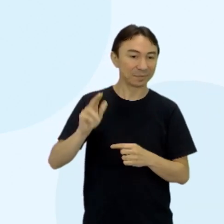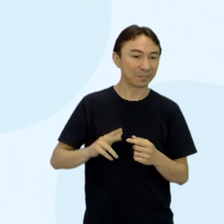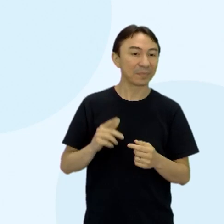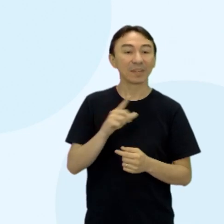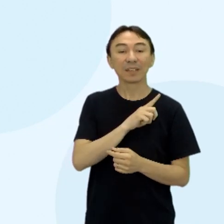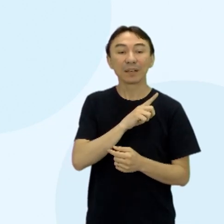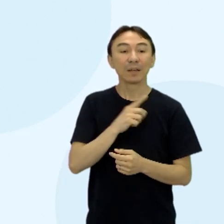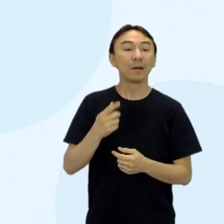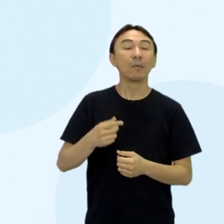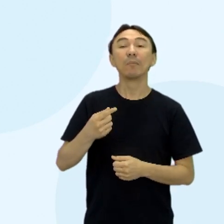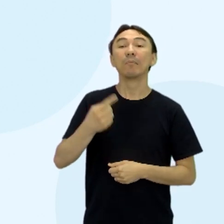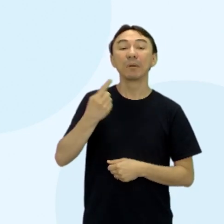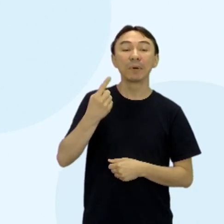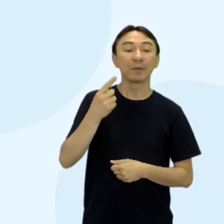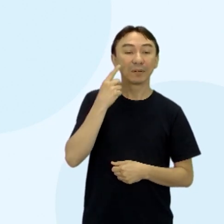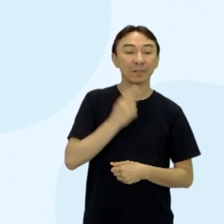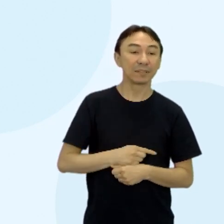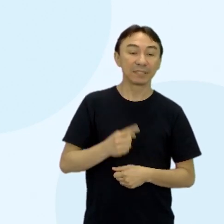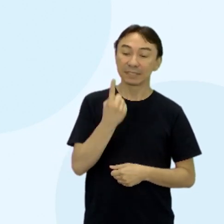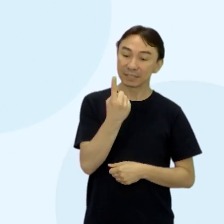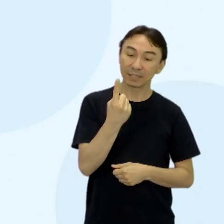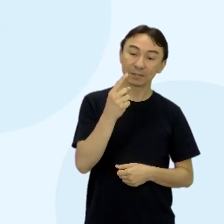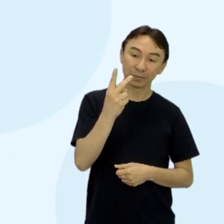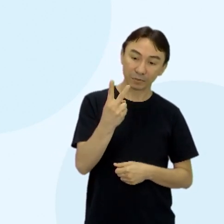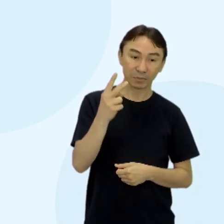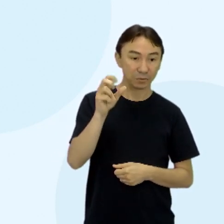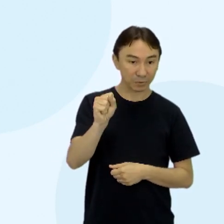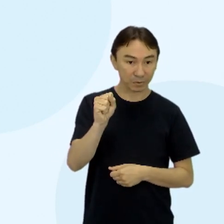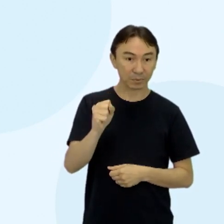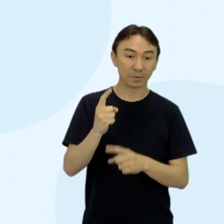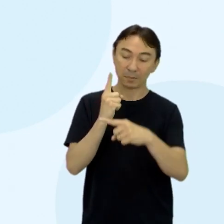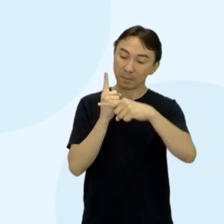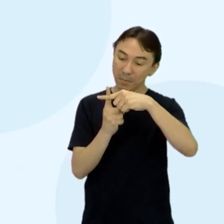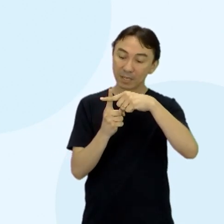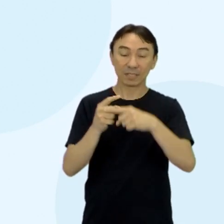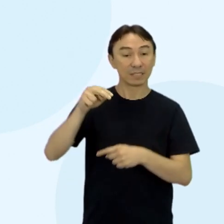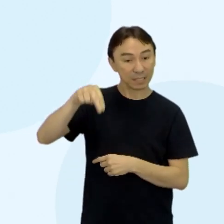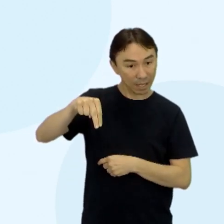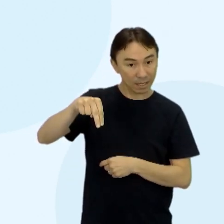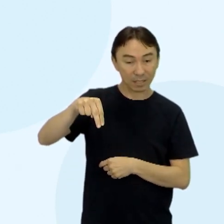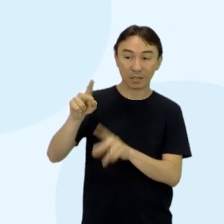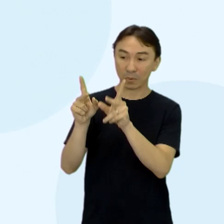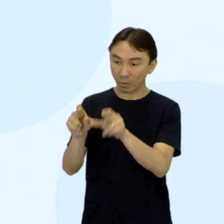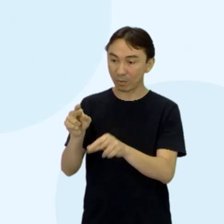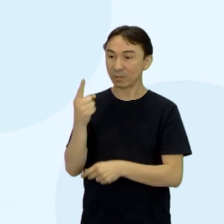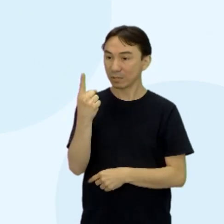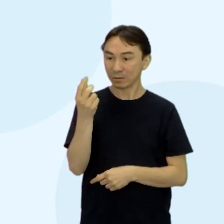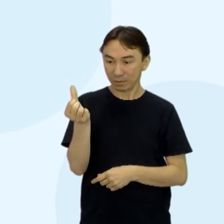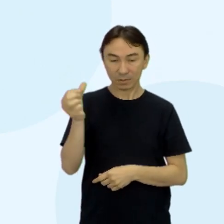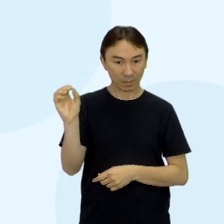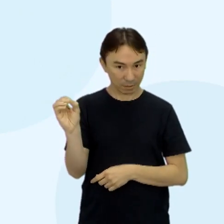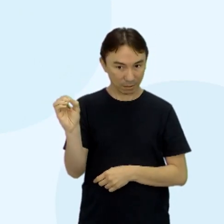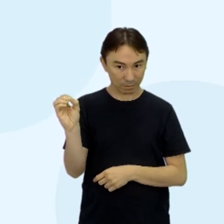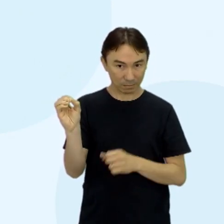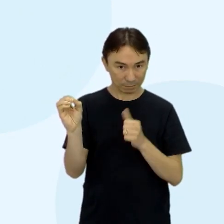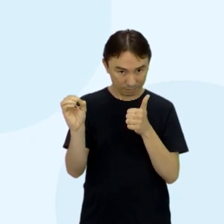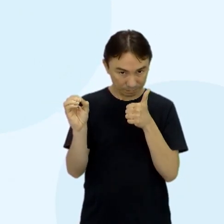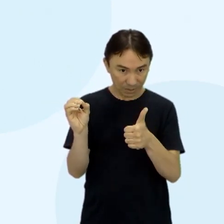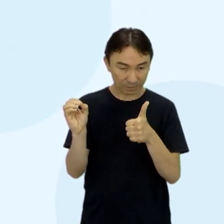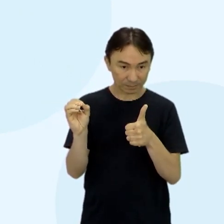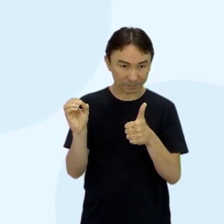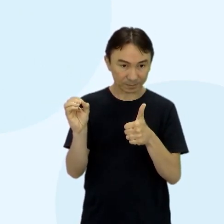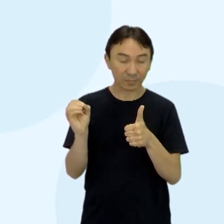sentença que aparece é que 128 mais N é igual a 160, tá? E aí o que, que eu vou fazer, Vivi? Eu